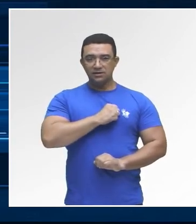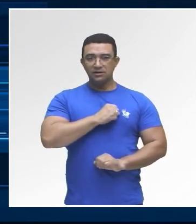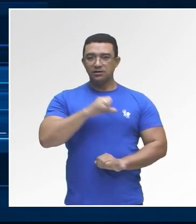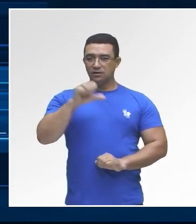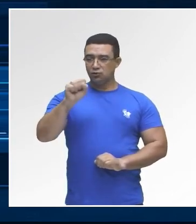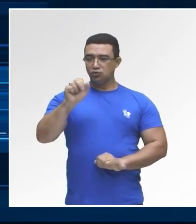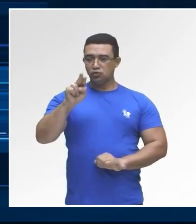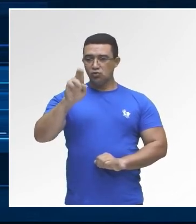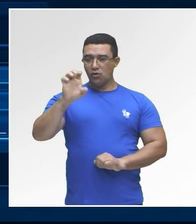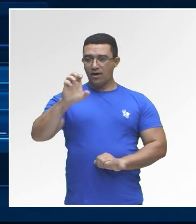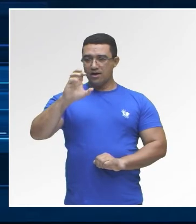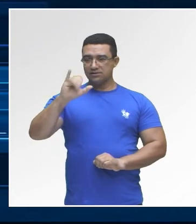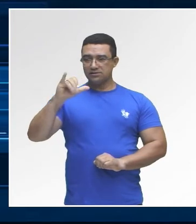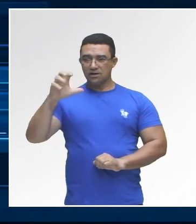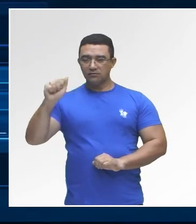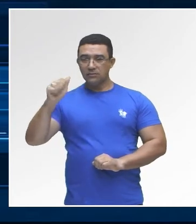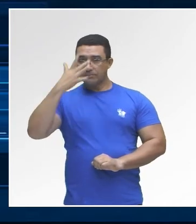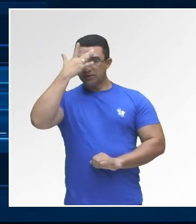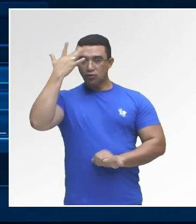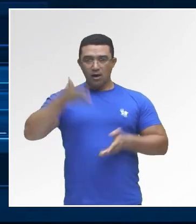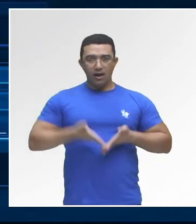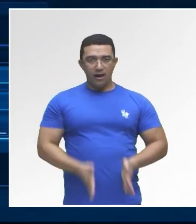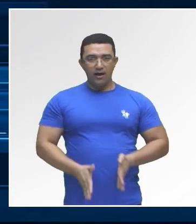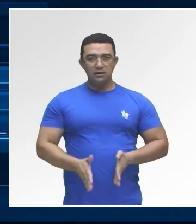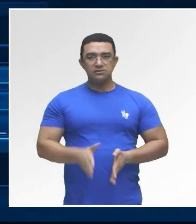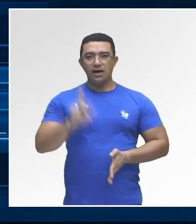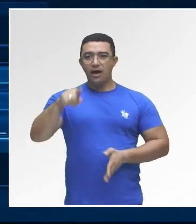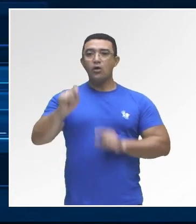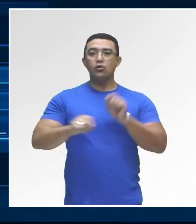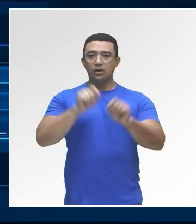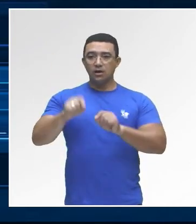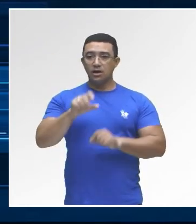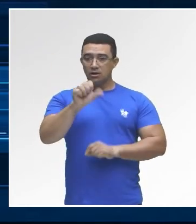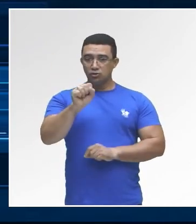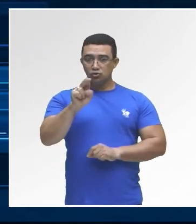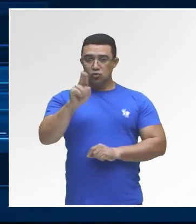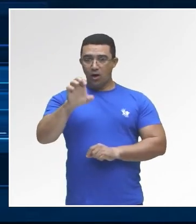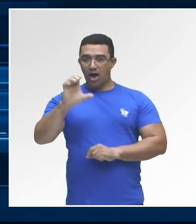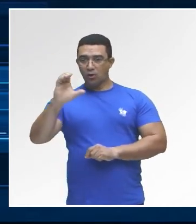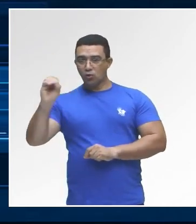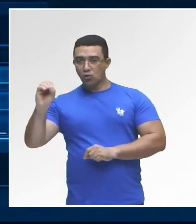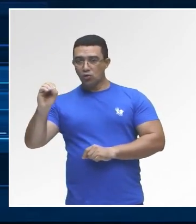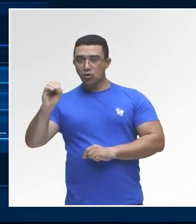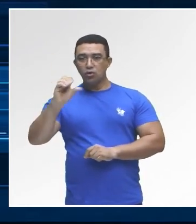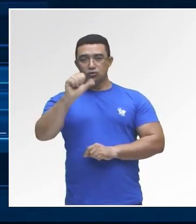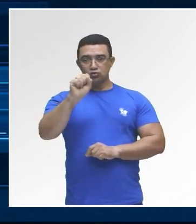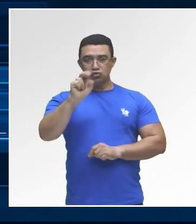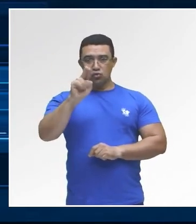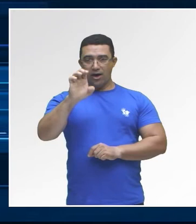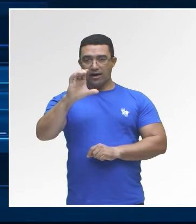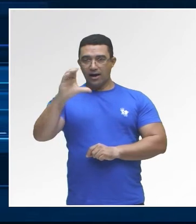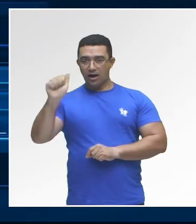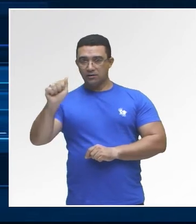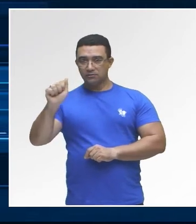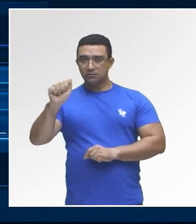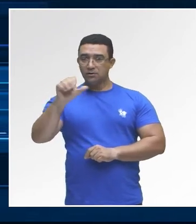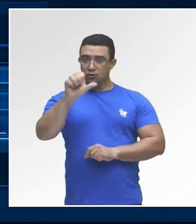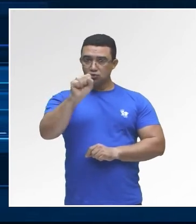e a nacionalidade é Swedish, que é sueco ou sueca,